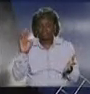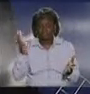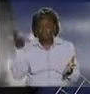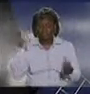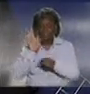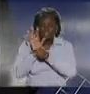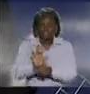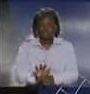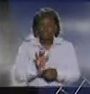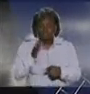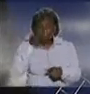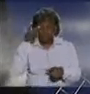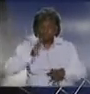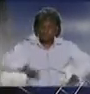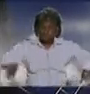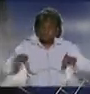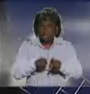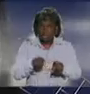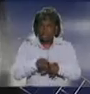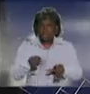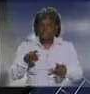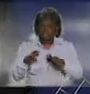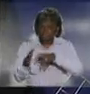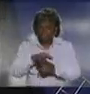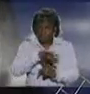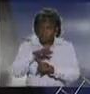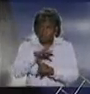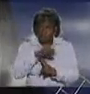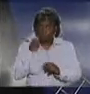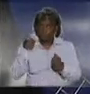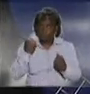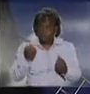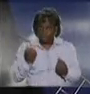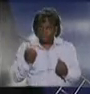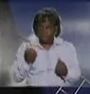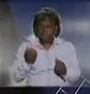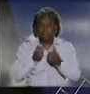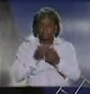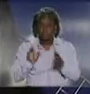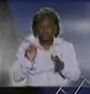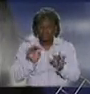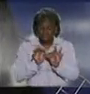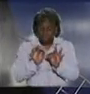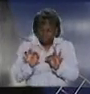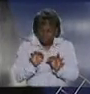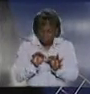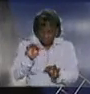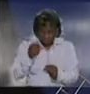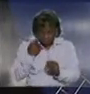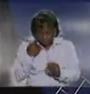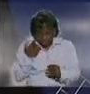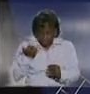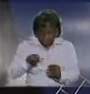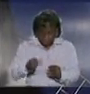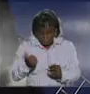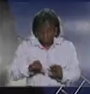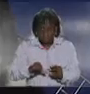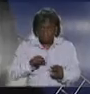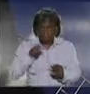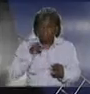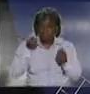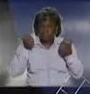e ter um impacto social ou ambiental muito forte. Isso é difícil. Começa pela própria questão da medição, que é fundamental. Então, se